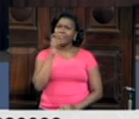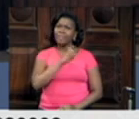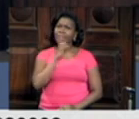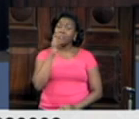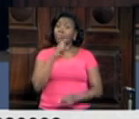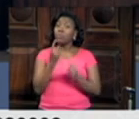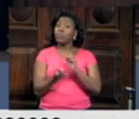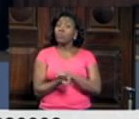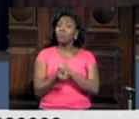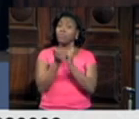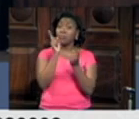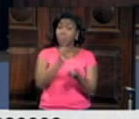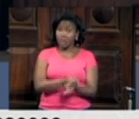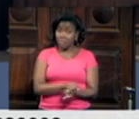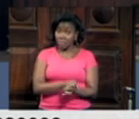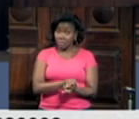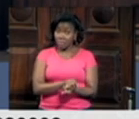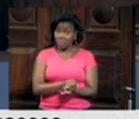Ao contrário,